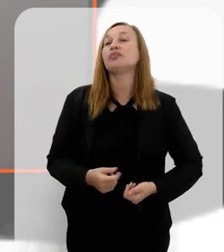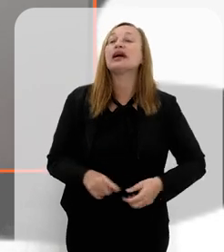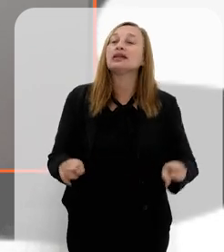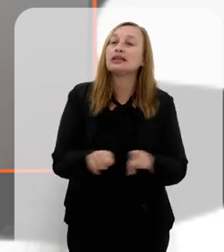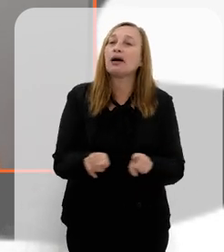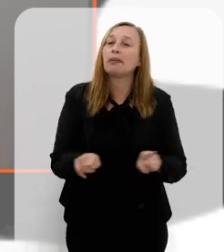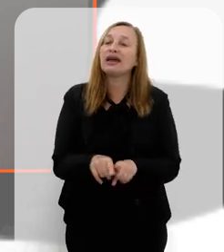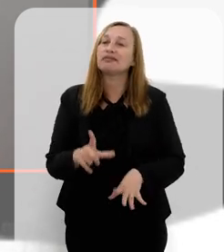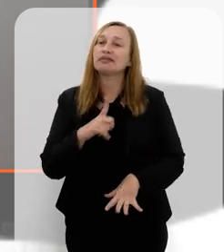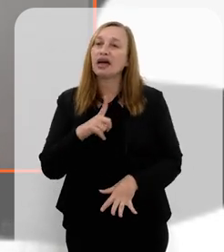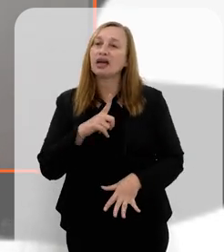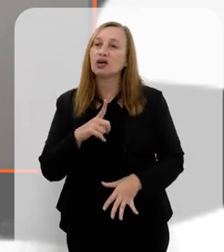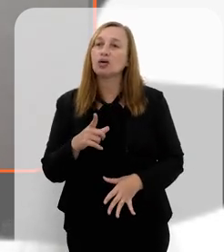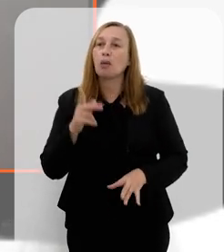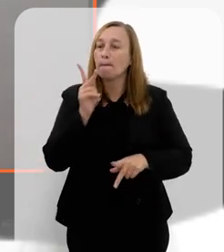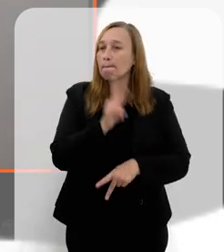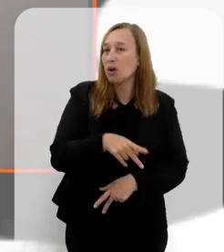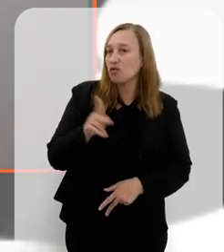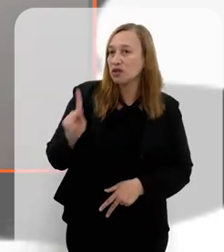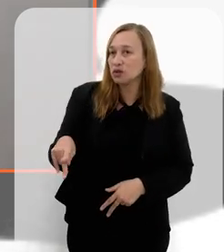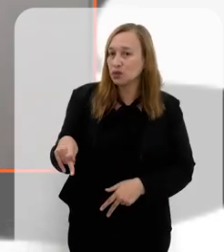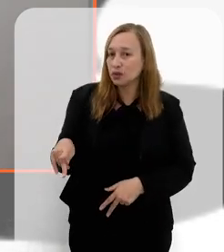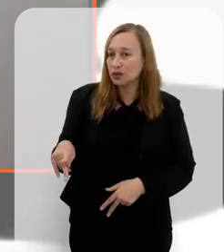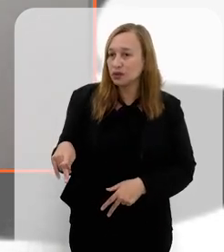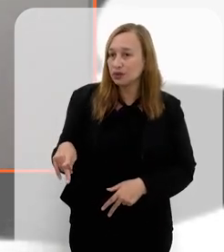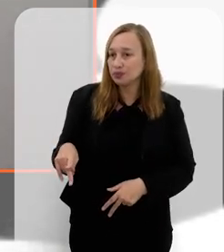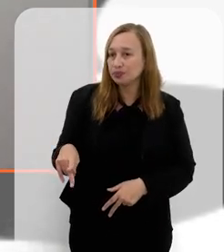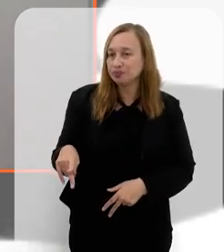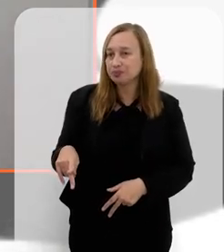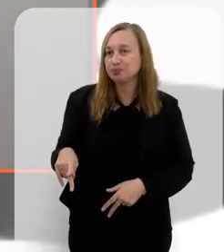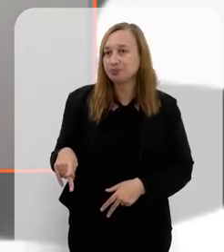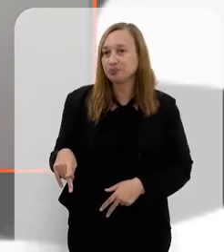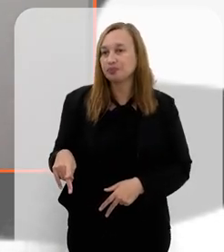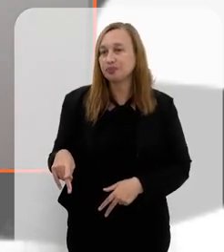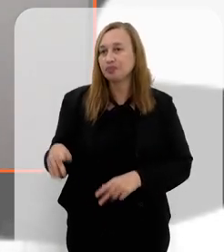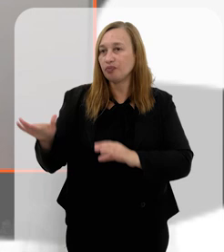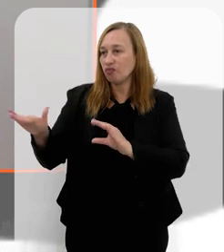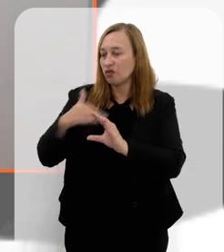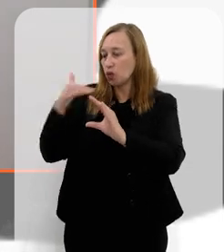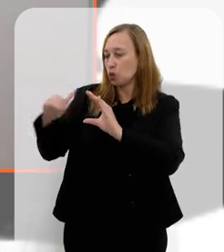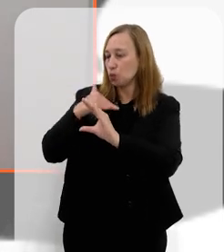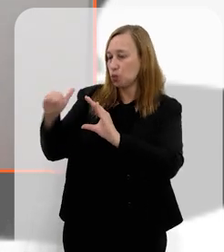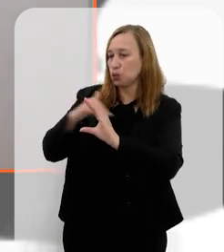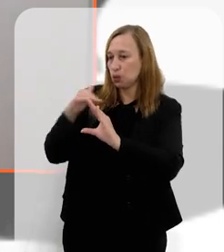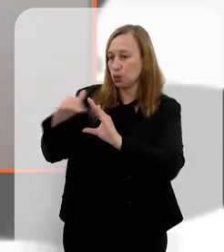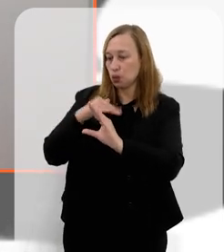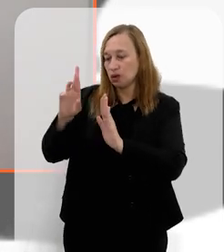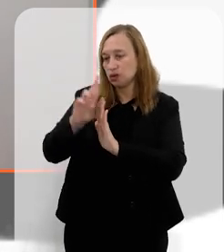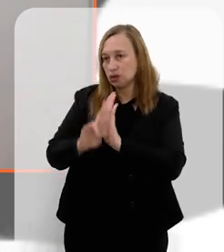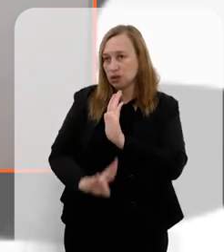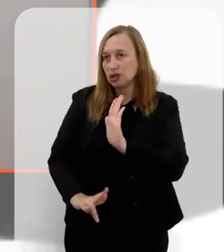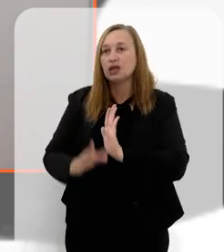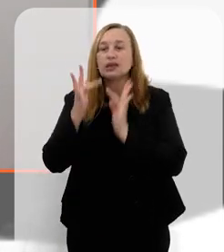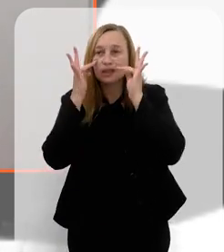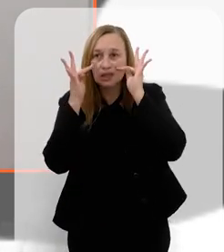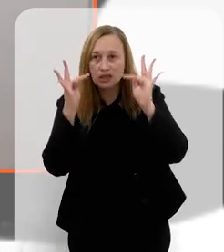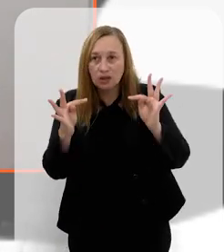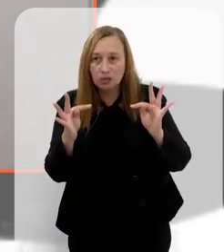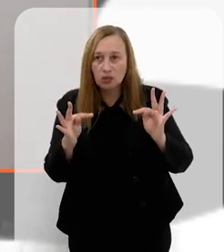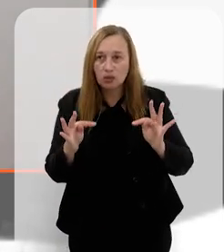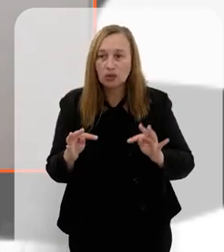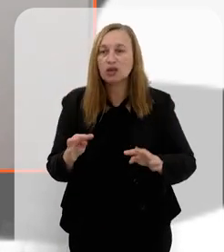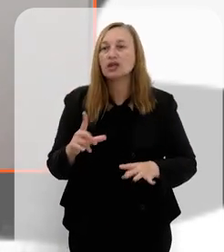incrível. Tem também professoras, né? Que nos mandaram relatórios e